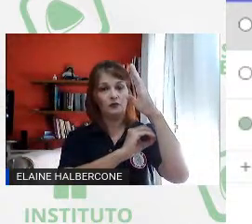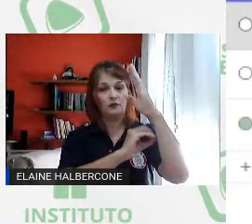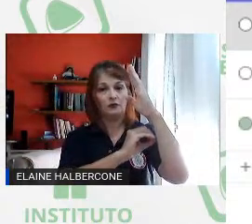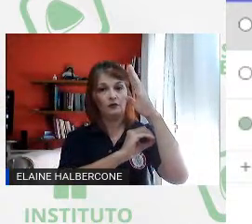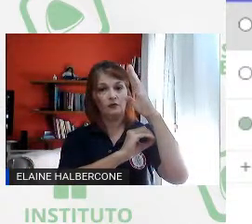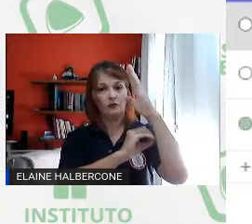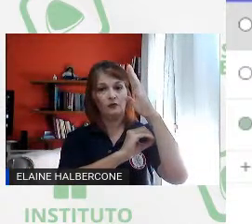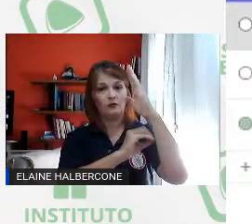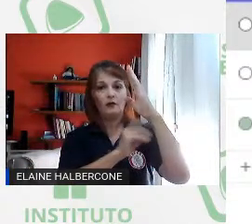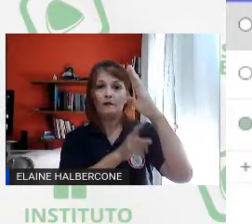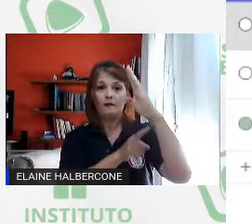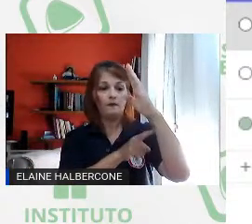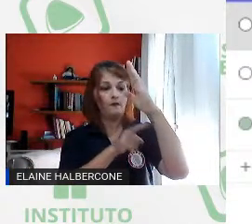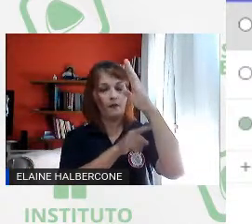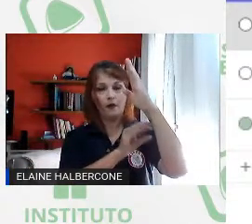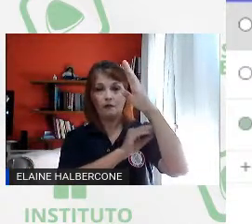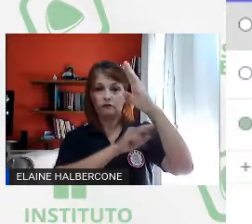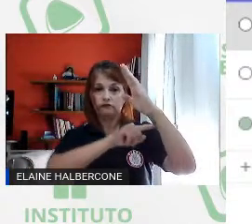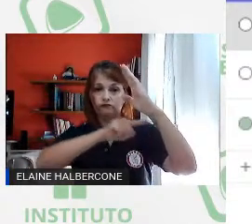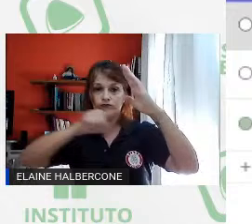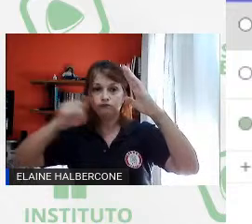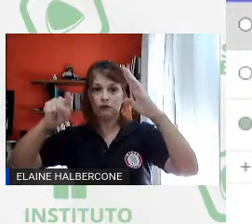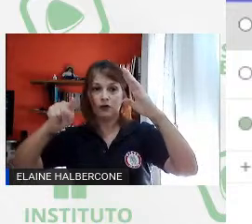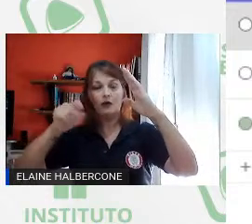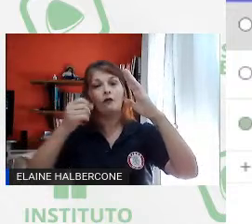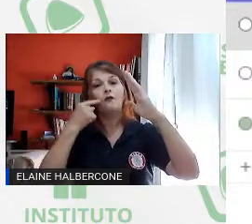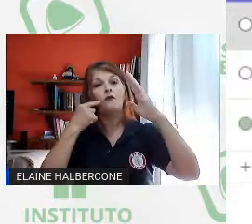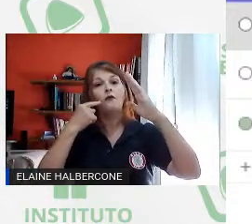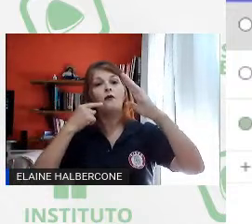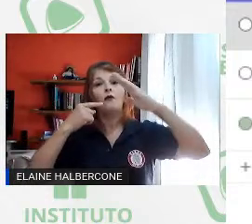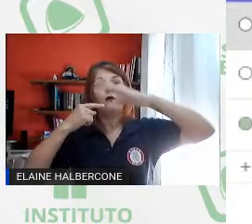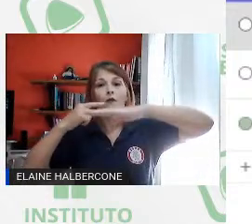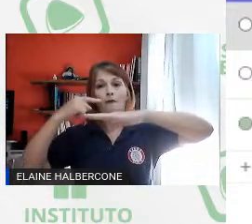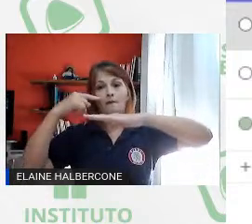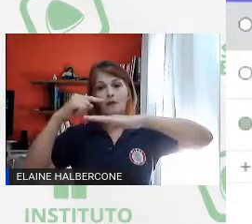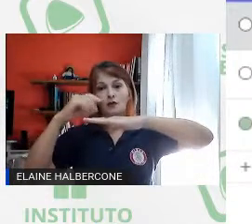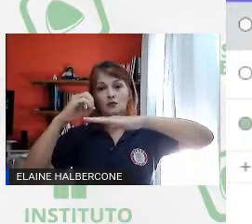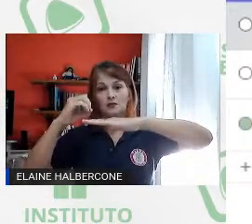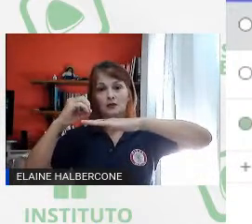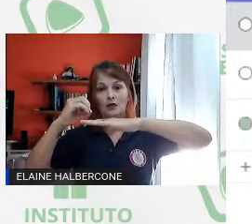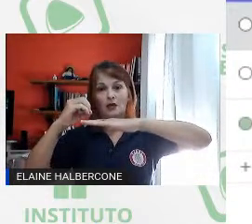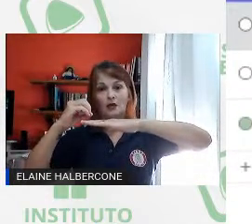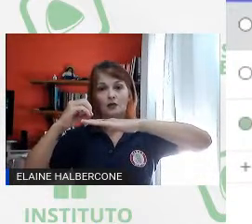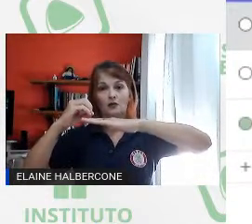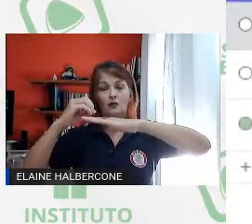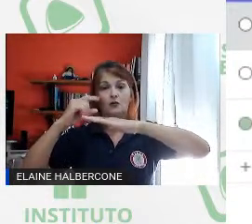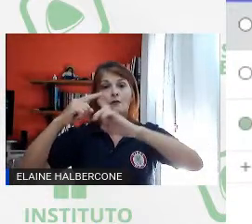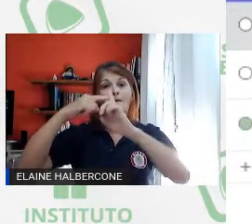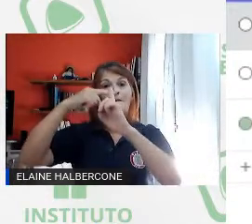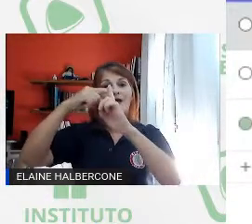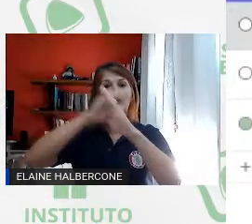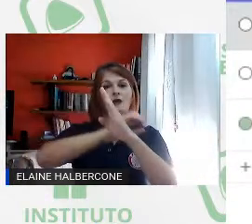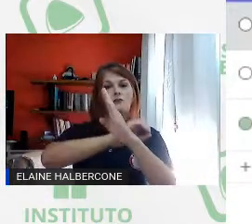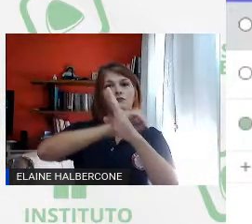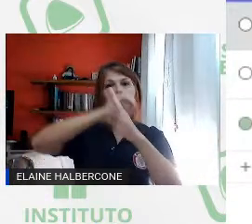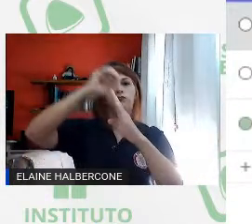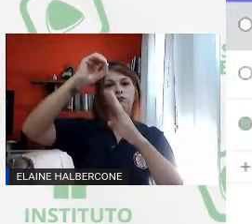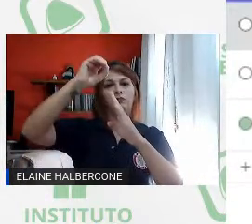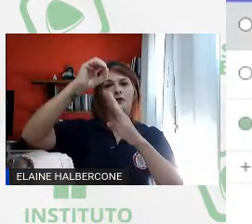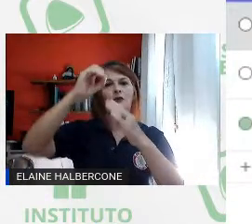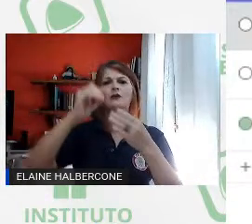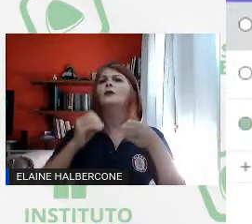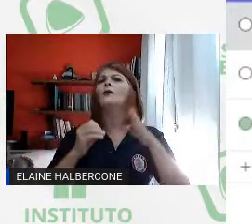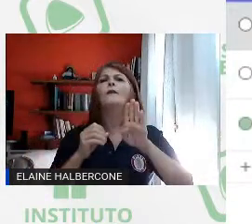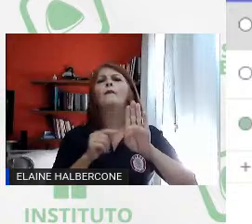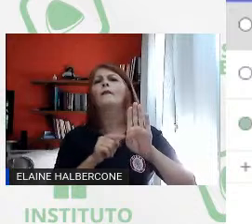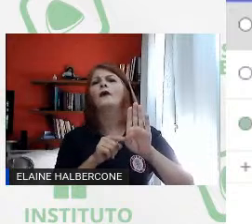Quando ele é zero, percebemos que ele é uma reta. Quando é menor que zero, ela é decrescente. E quando ela é maior que zero, ela é crescente. E o B? O que